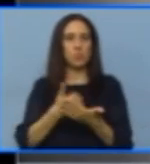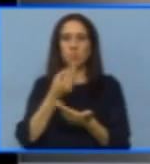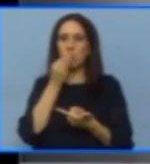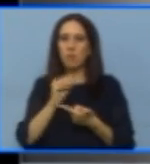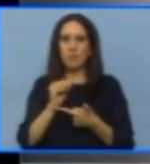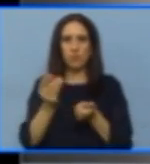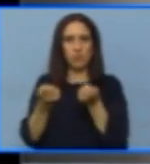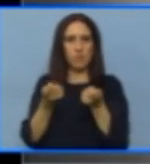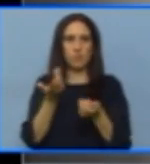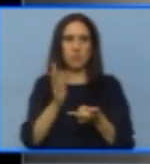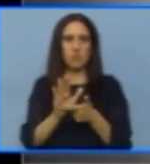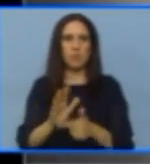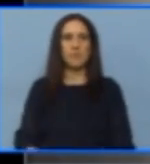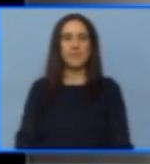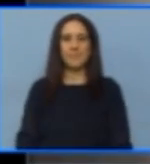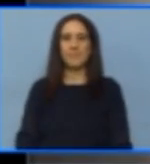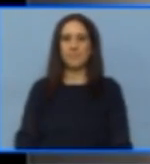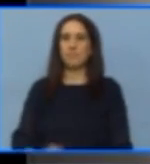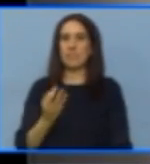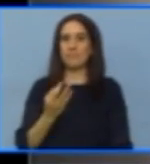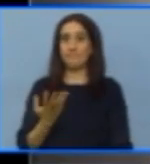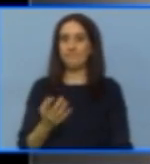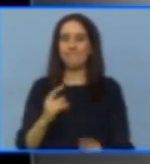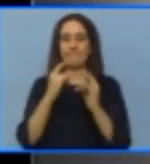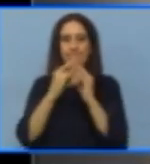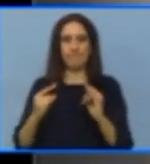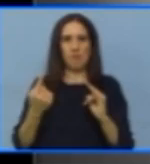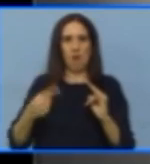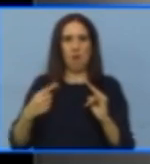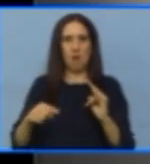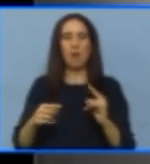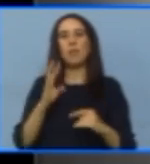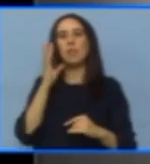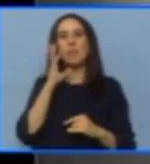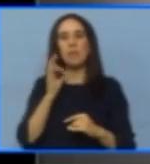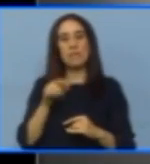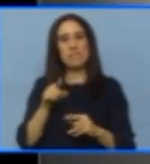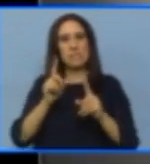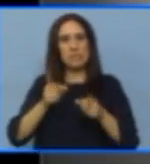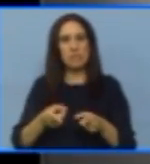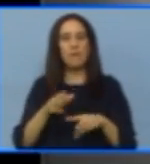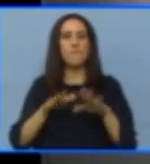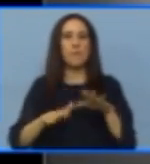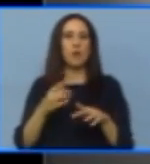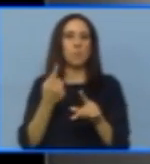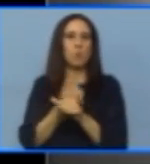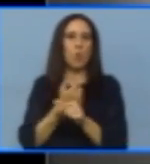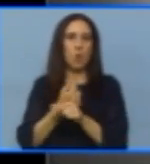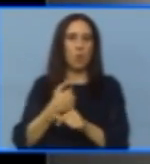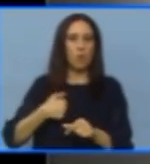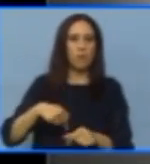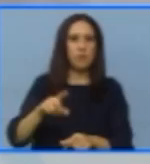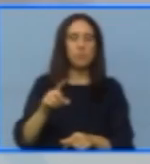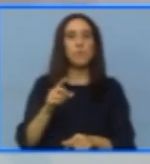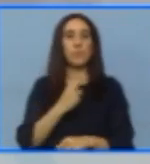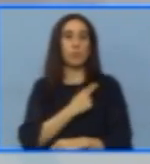por exemplo? Sim, tanto nos acampamentos que nós temos, nós tentamos inserir isto e às vezes vamos às compras e tentar, como o